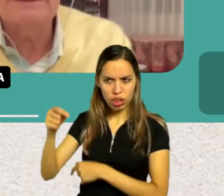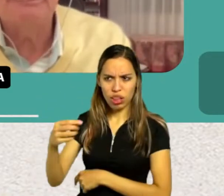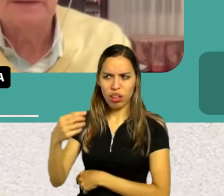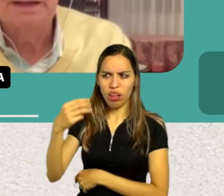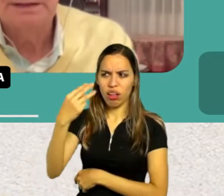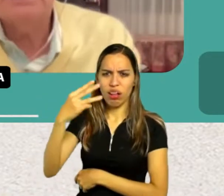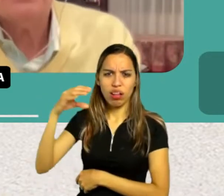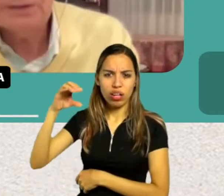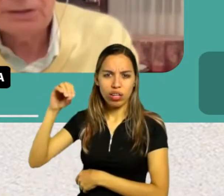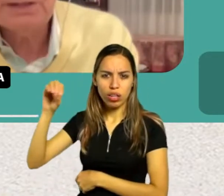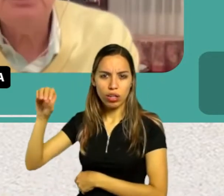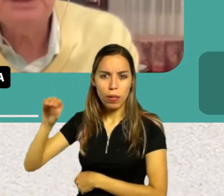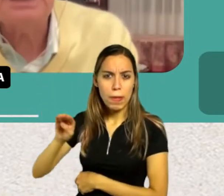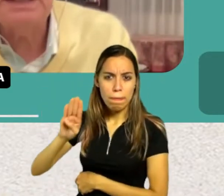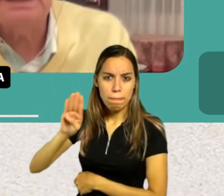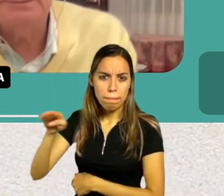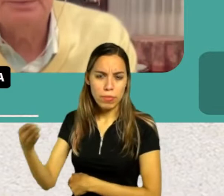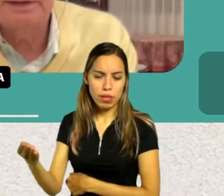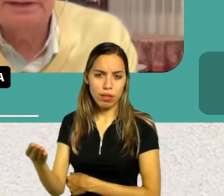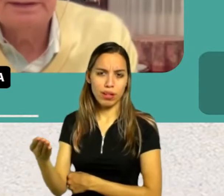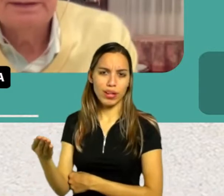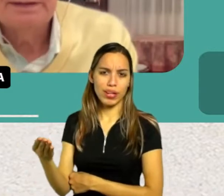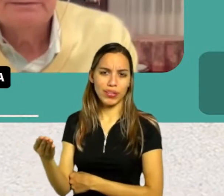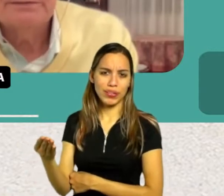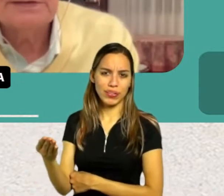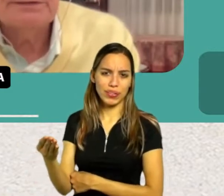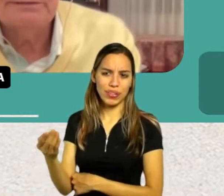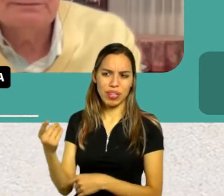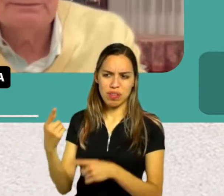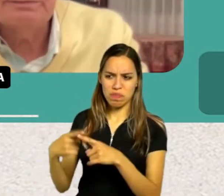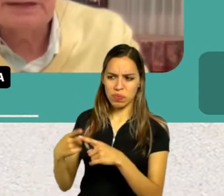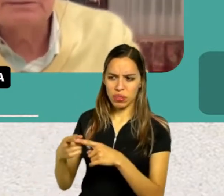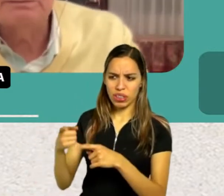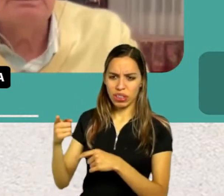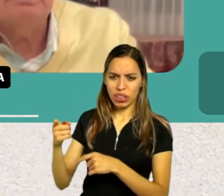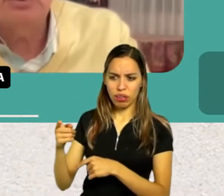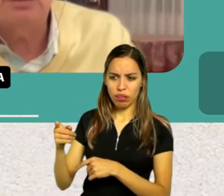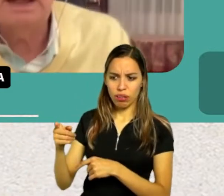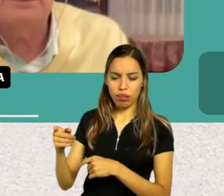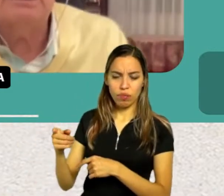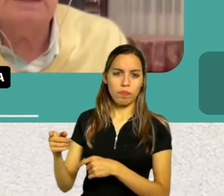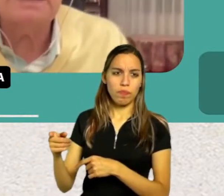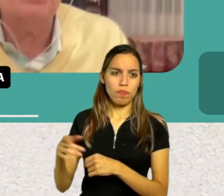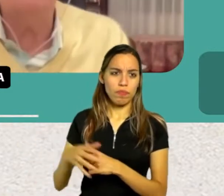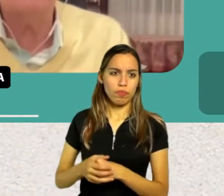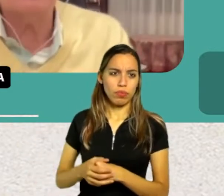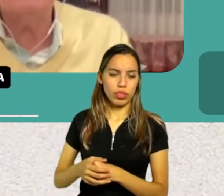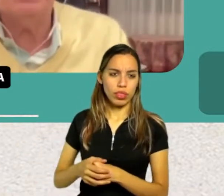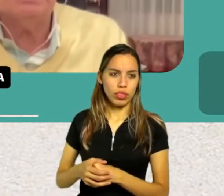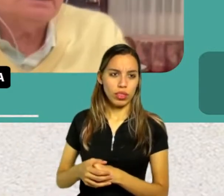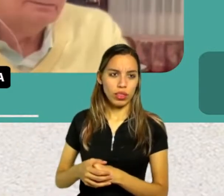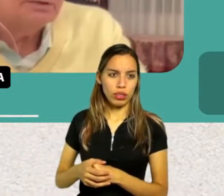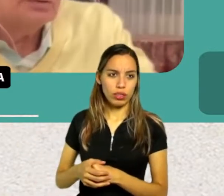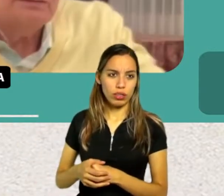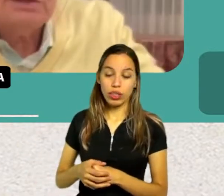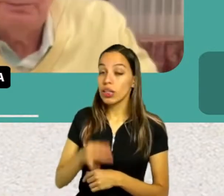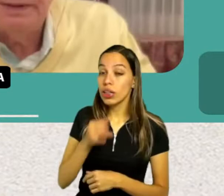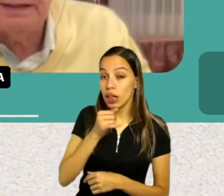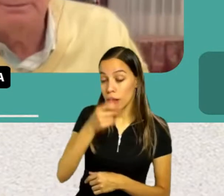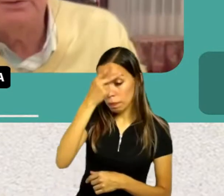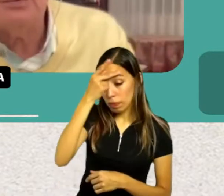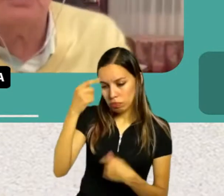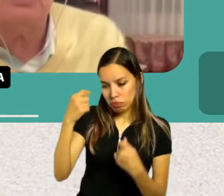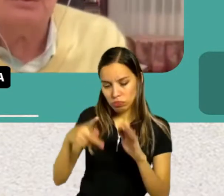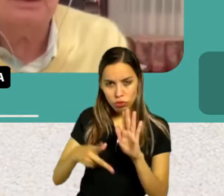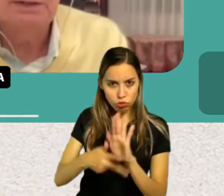pessoas, né? E isso é distribuir renda, porque você precisa de uma cirurgia e a pessoa vai ser